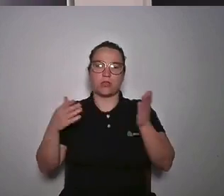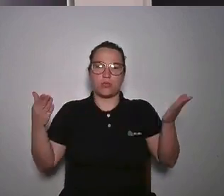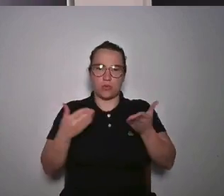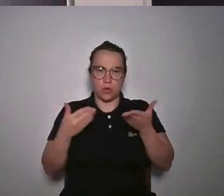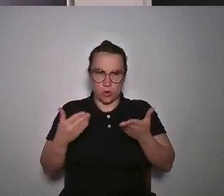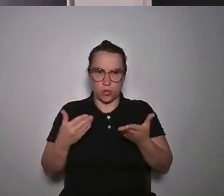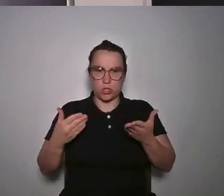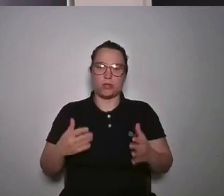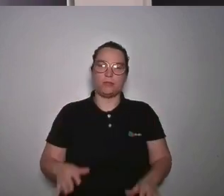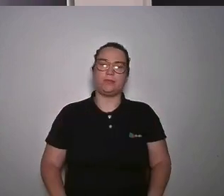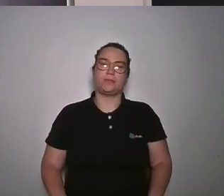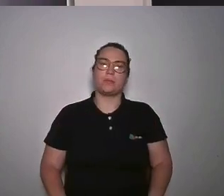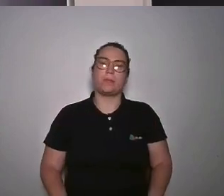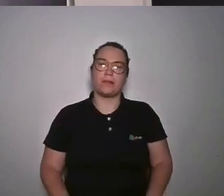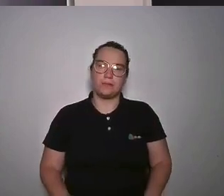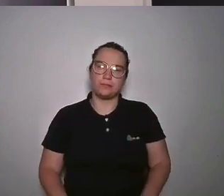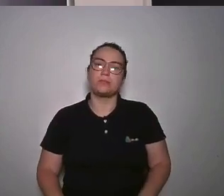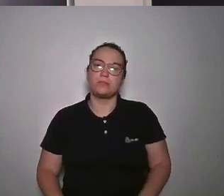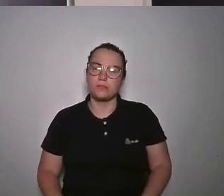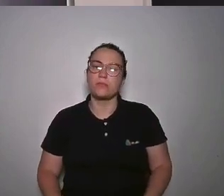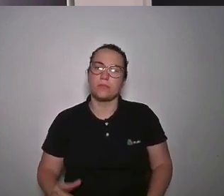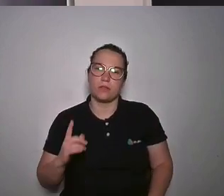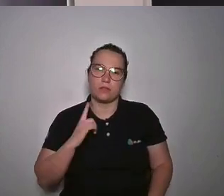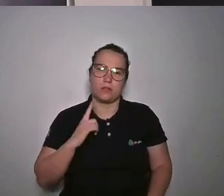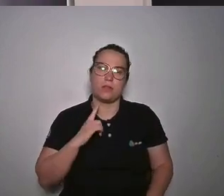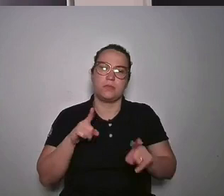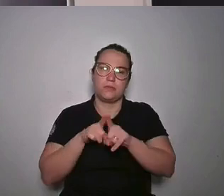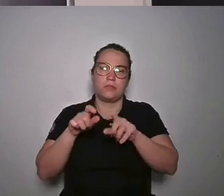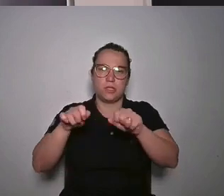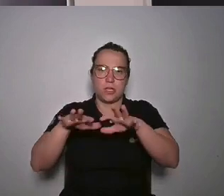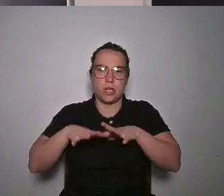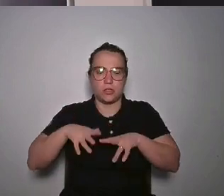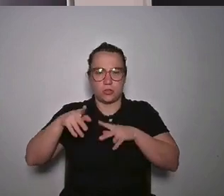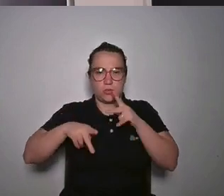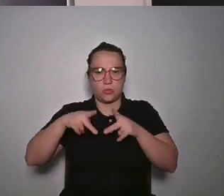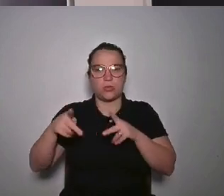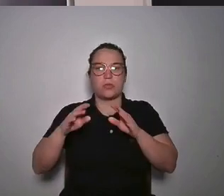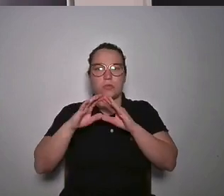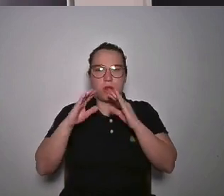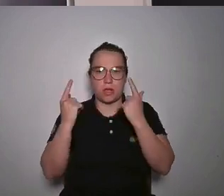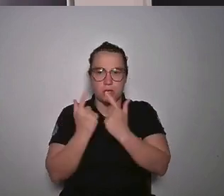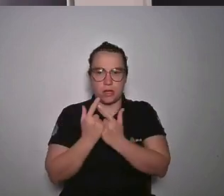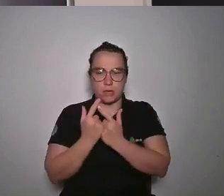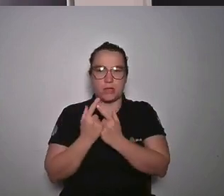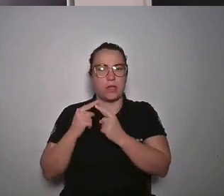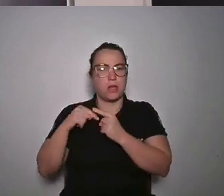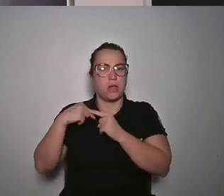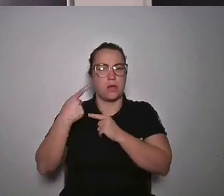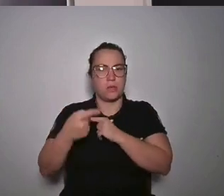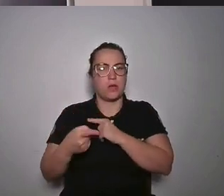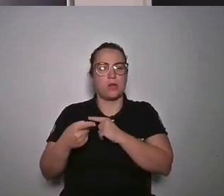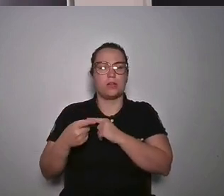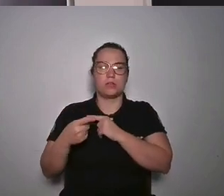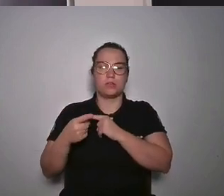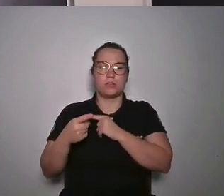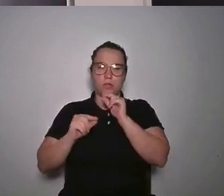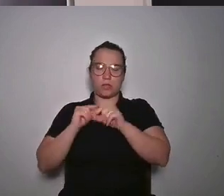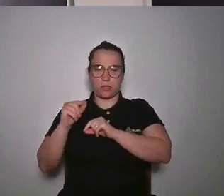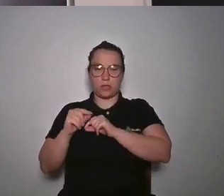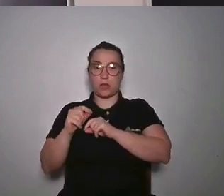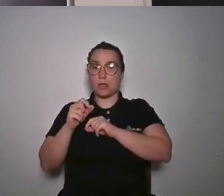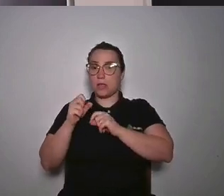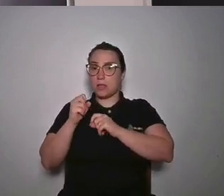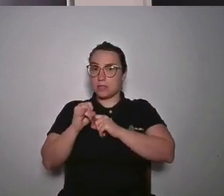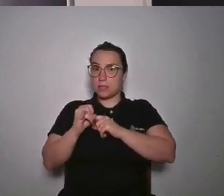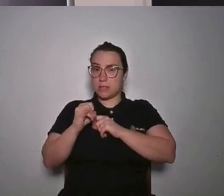ser também feito uma audiência pela Câmara Municipal, após deixando em aberto, se alguém quiser